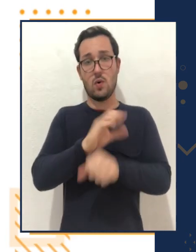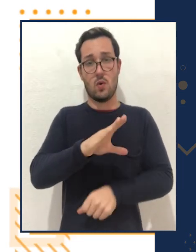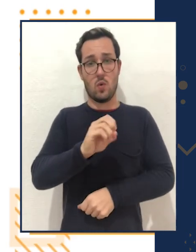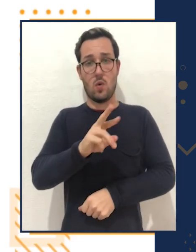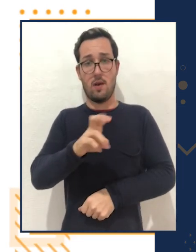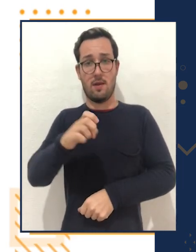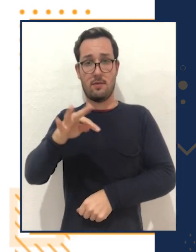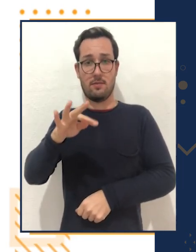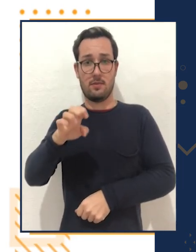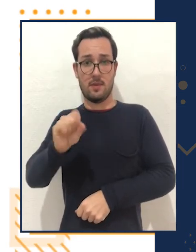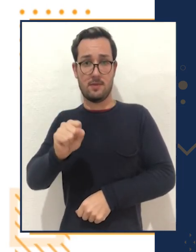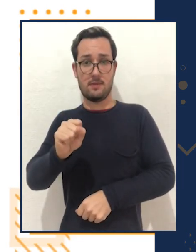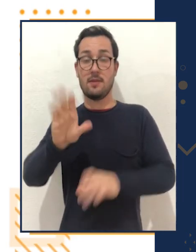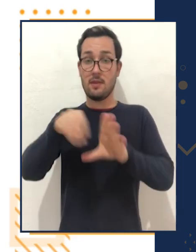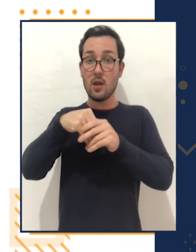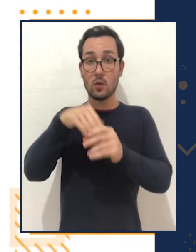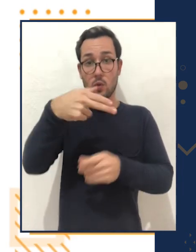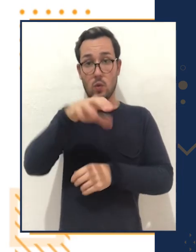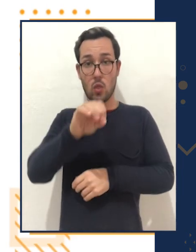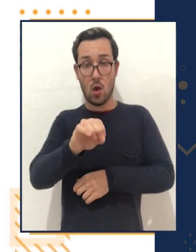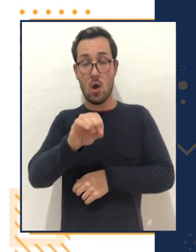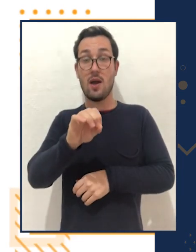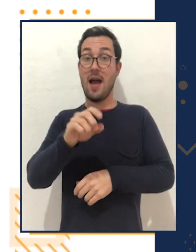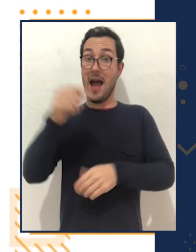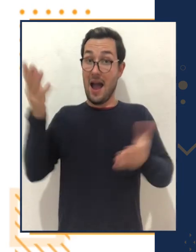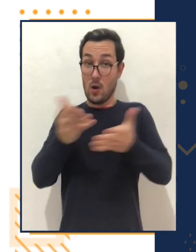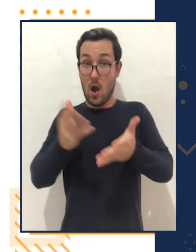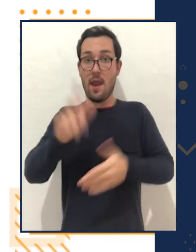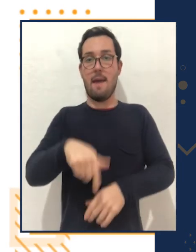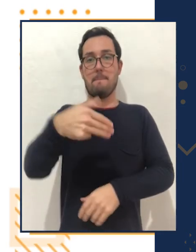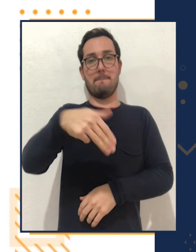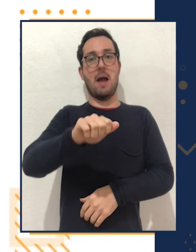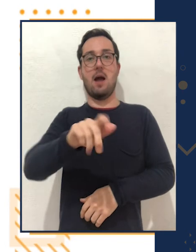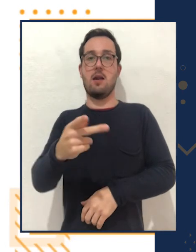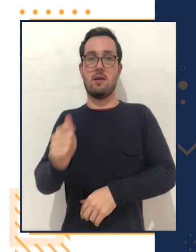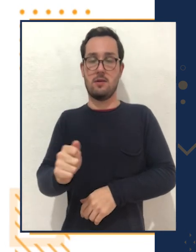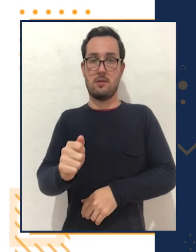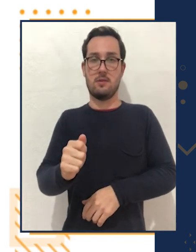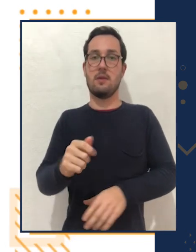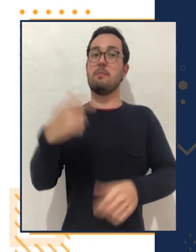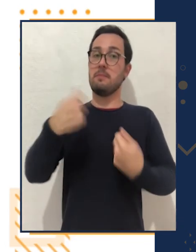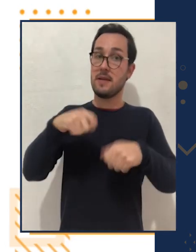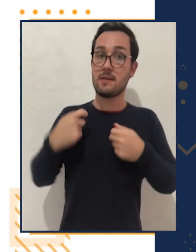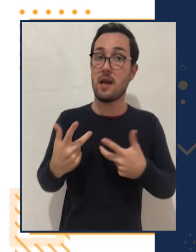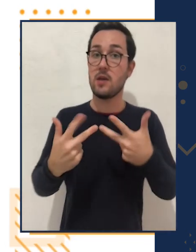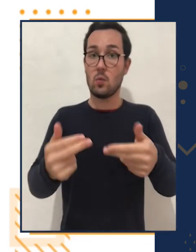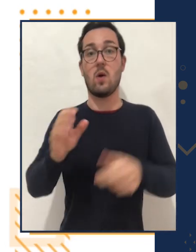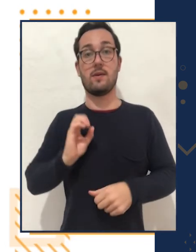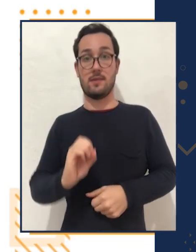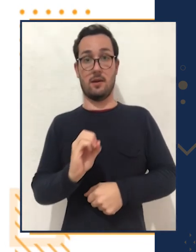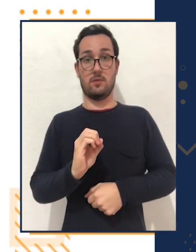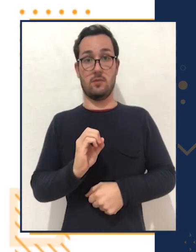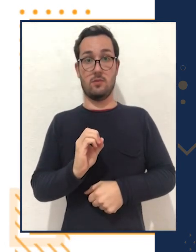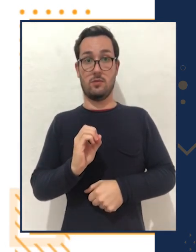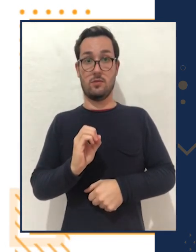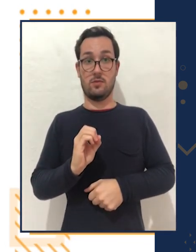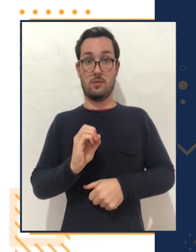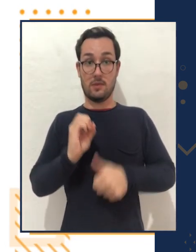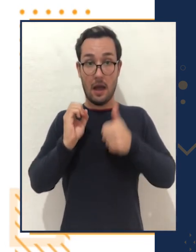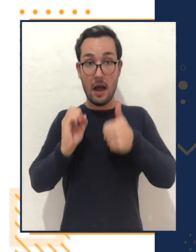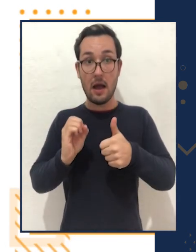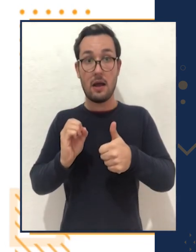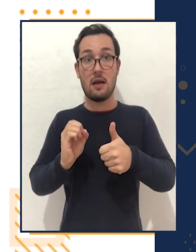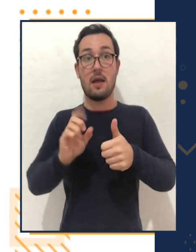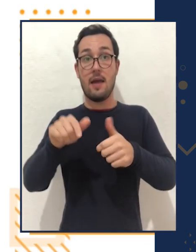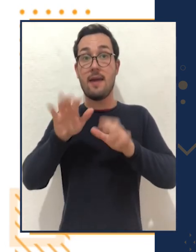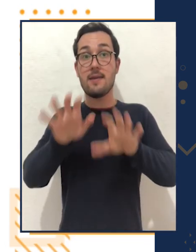Então, considerando a escolha aleatória da direção das correntes, como a gente viu antes, e considerando as tensões positivas proporcionadas por